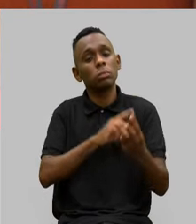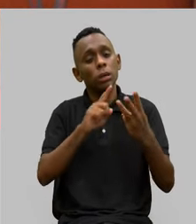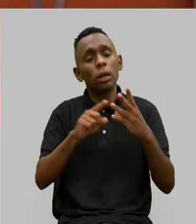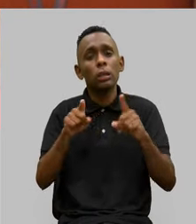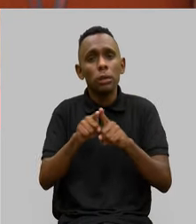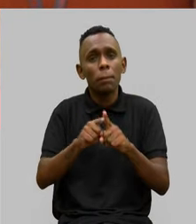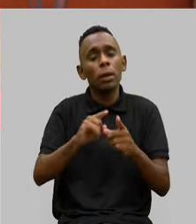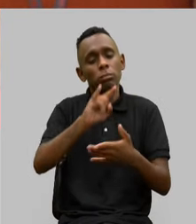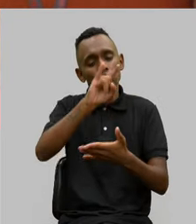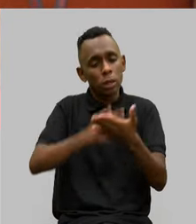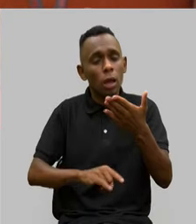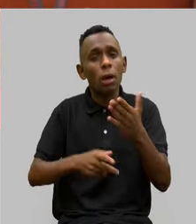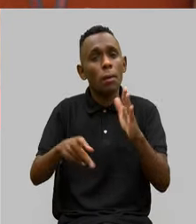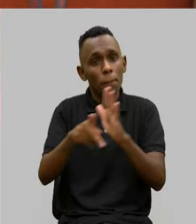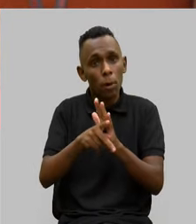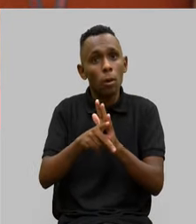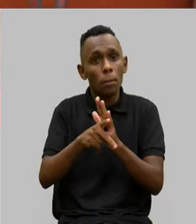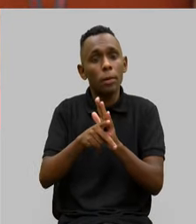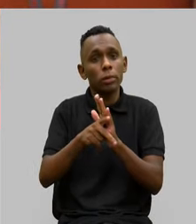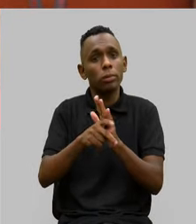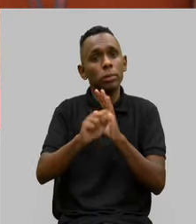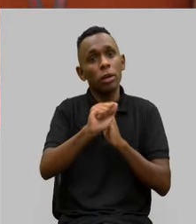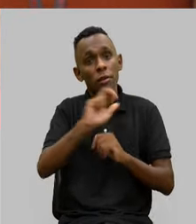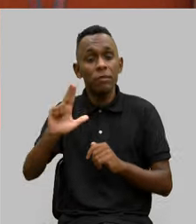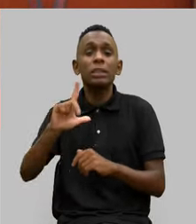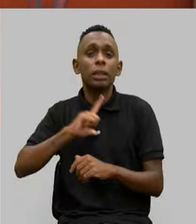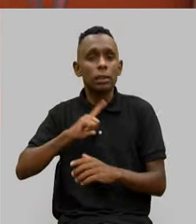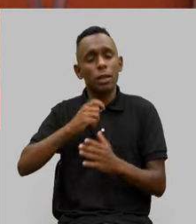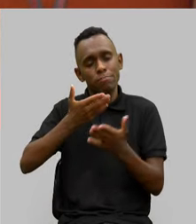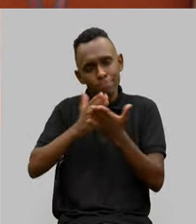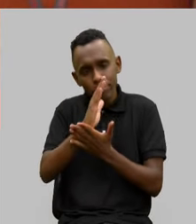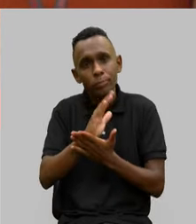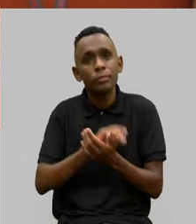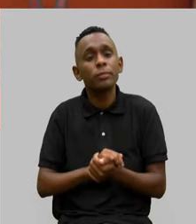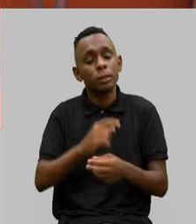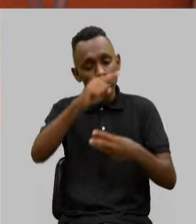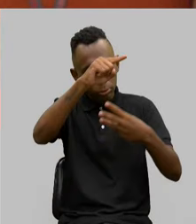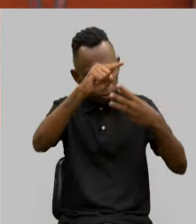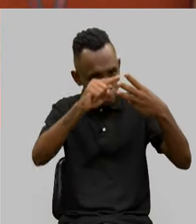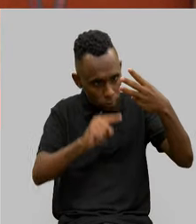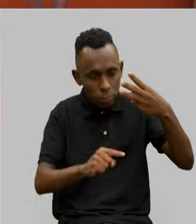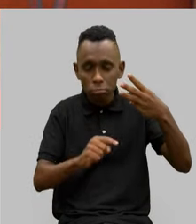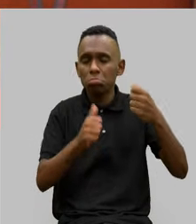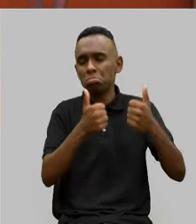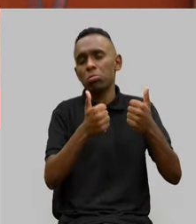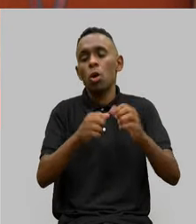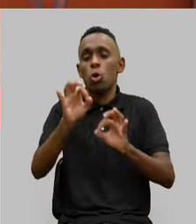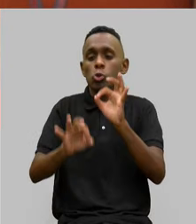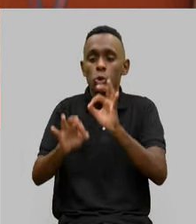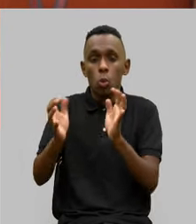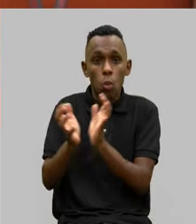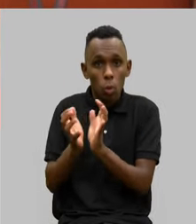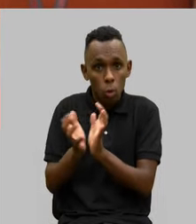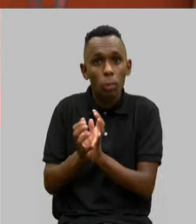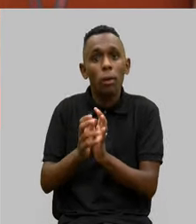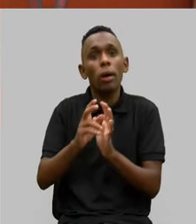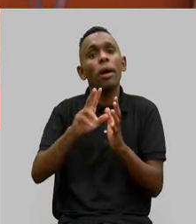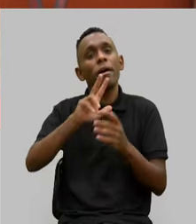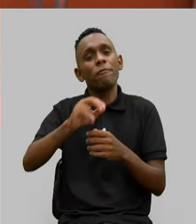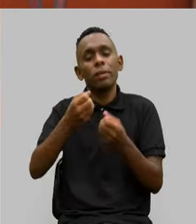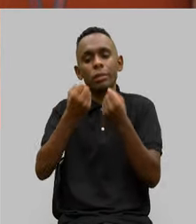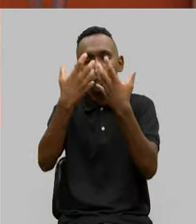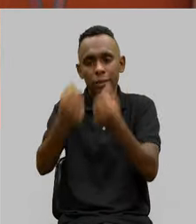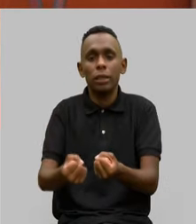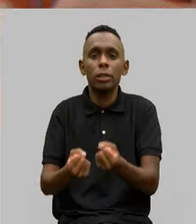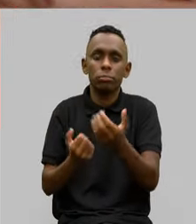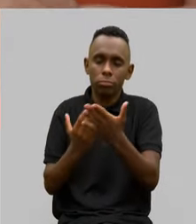registro do medicamento na Anvisa eh então perfeitos esses três requisitos o judiciário ele defere o